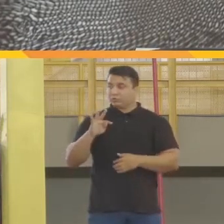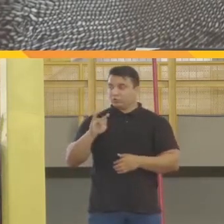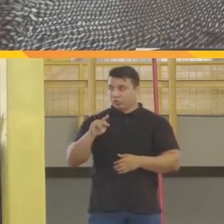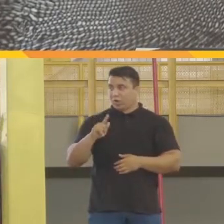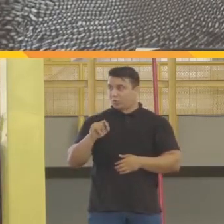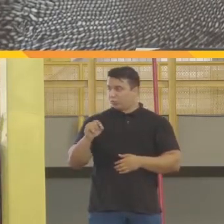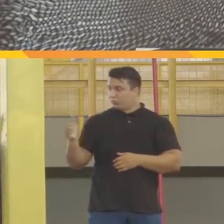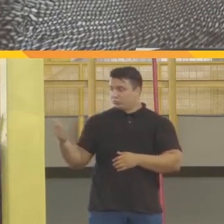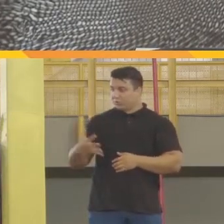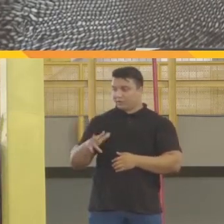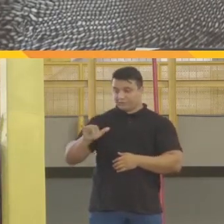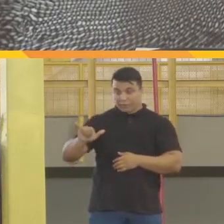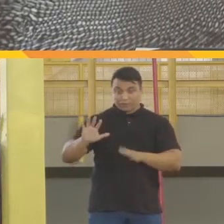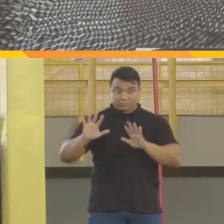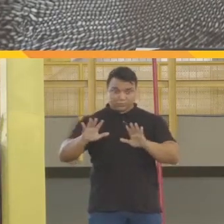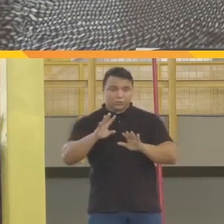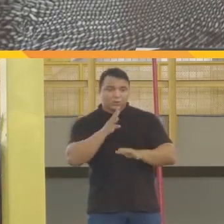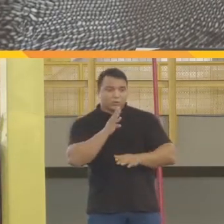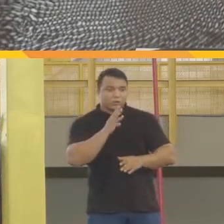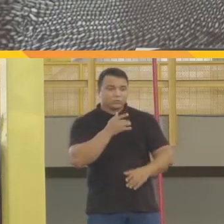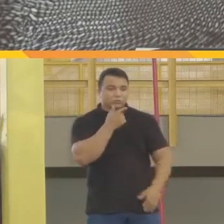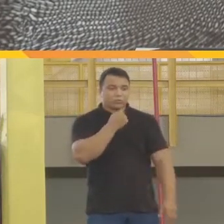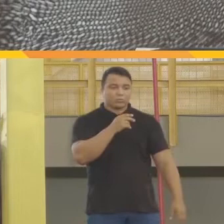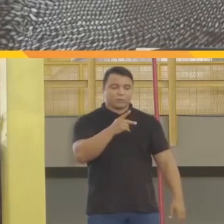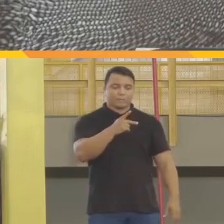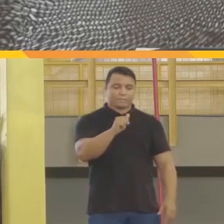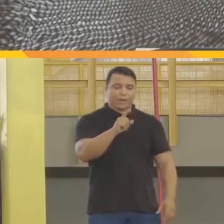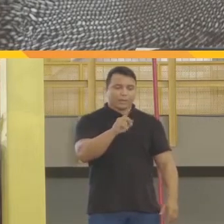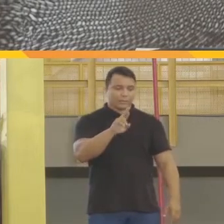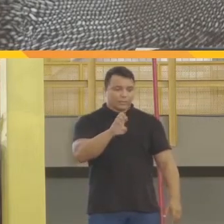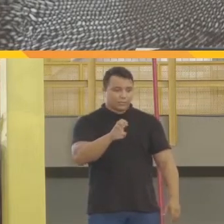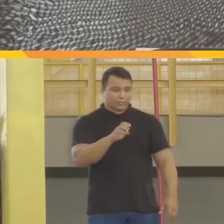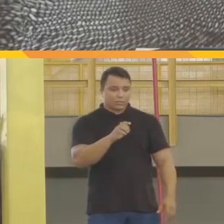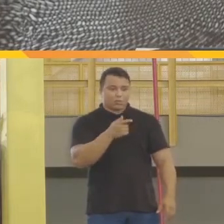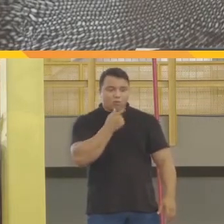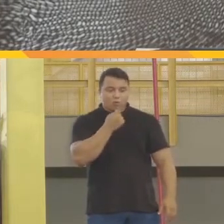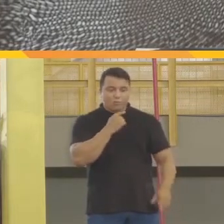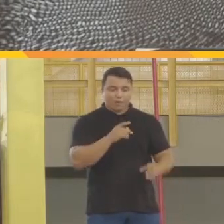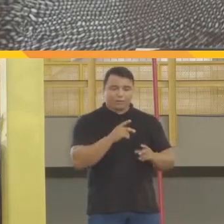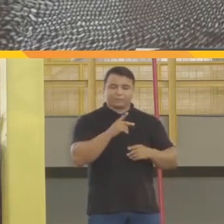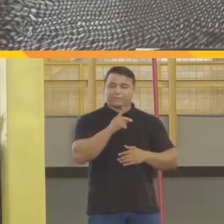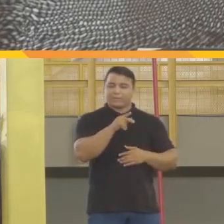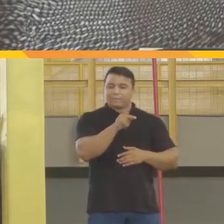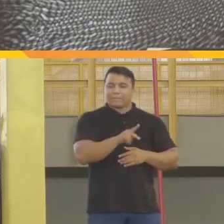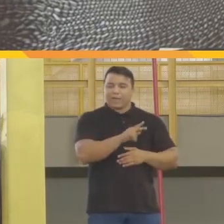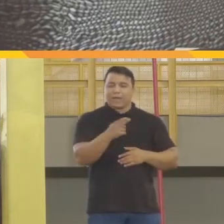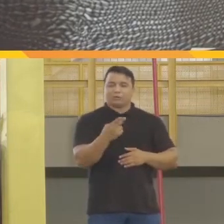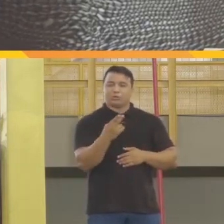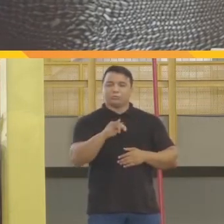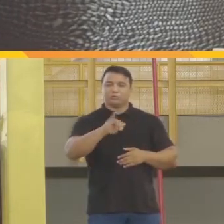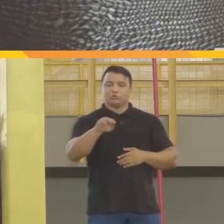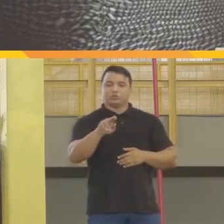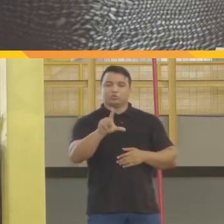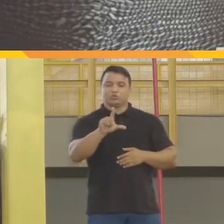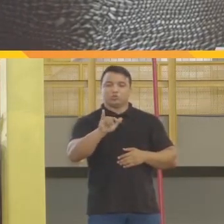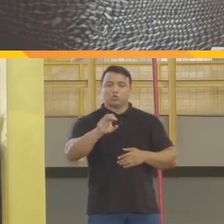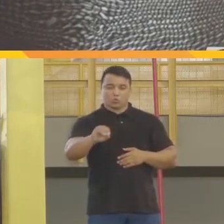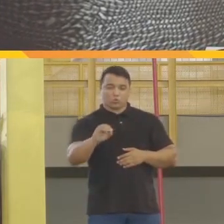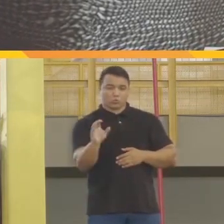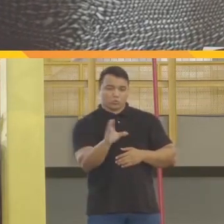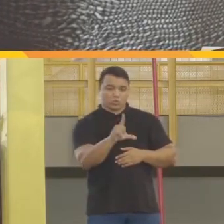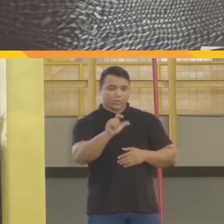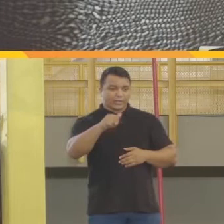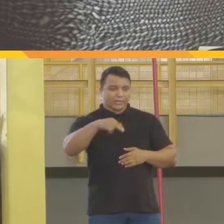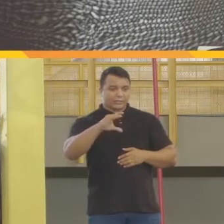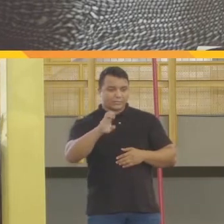adendo, vocês conhecem o padre Júlio Lancelotti? Fenomenal. Quem Conhecem o padre Júlio Lancelotti? Procura conhecer.